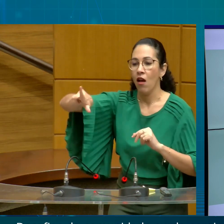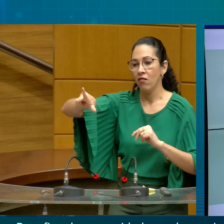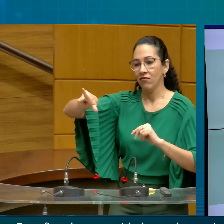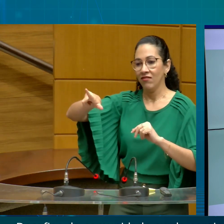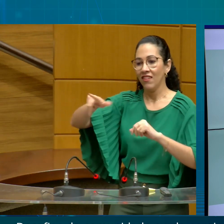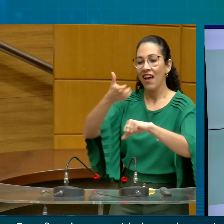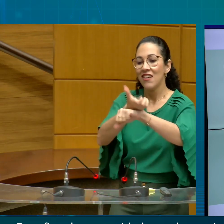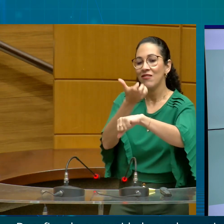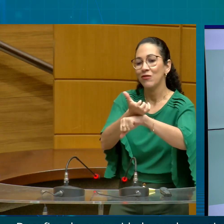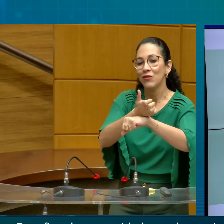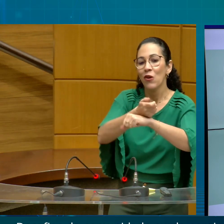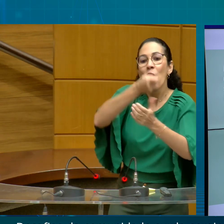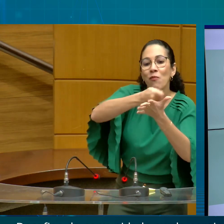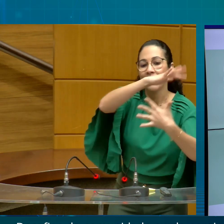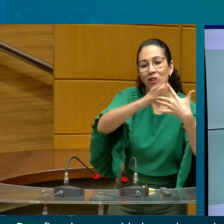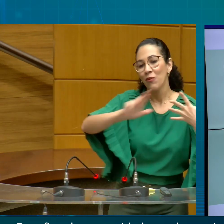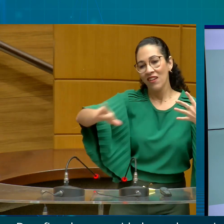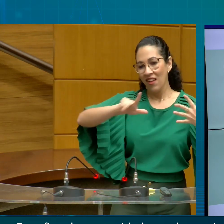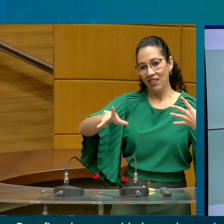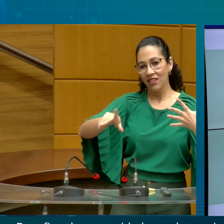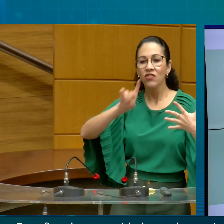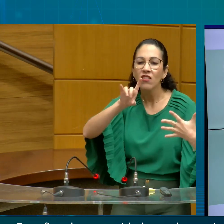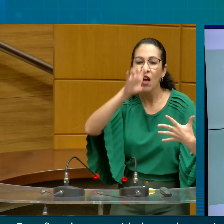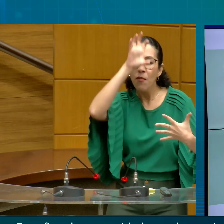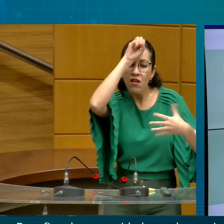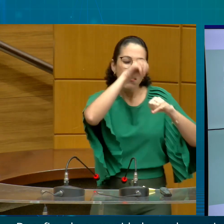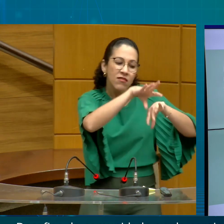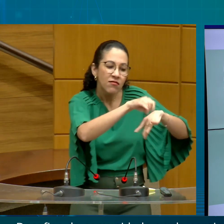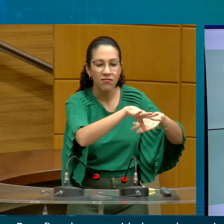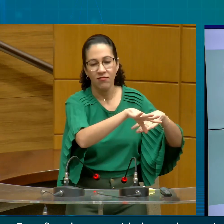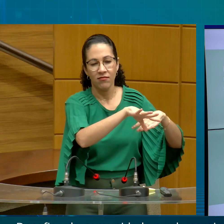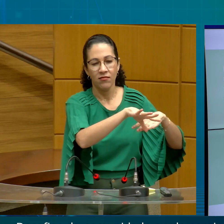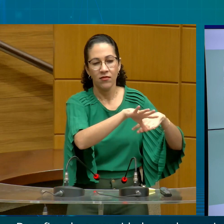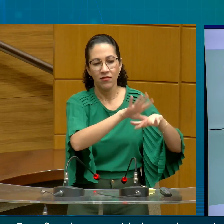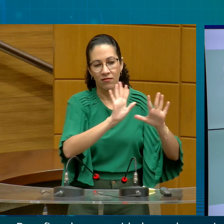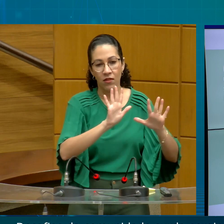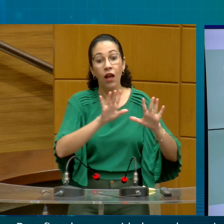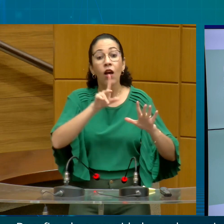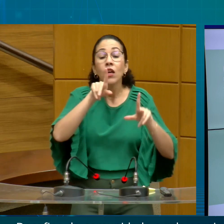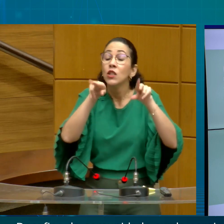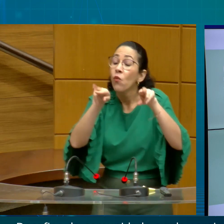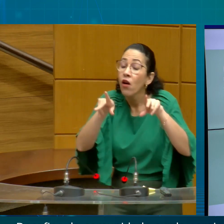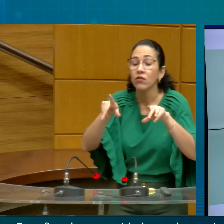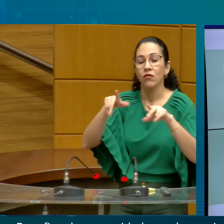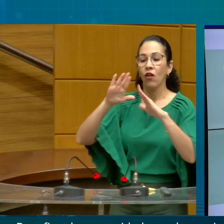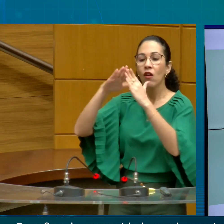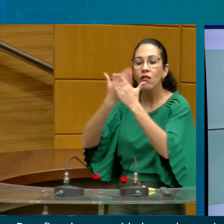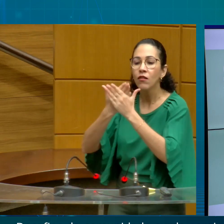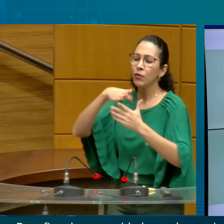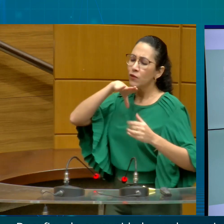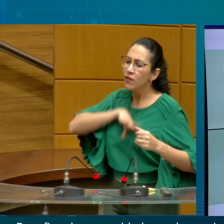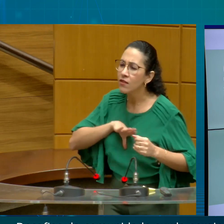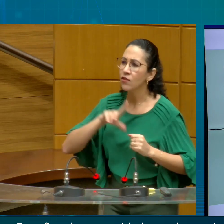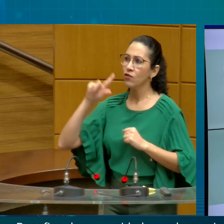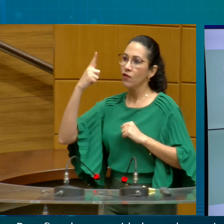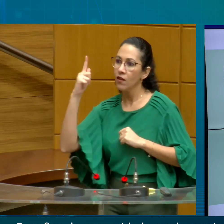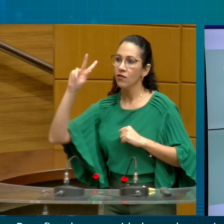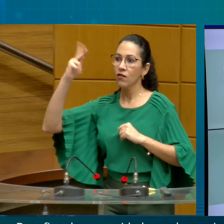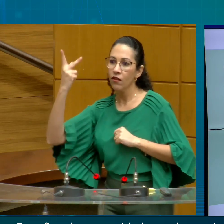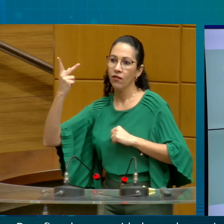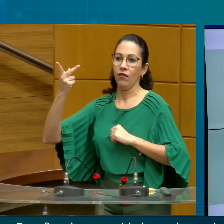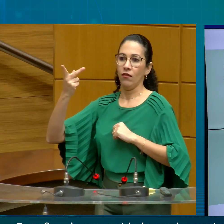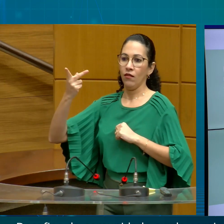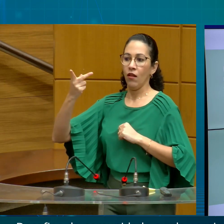por exemplo. Existe a sala de recursos. Mas isso não é obrigatório, né? Não é obrigatório aprender a Libras. É igual, por exemplo,